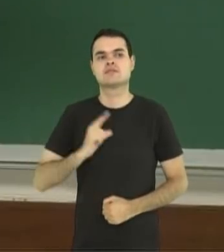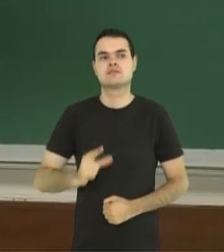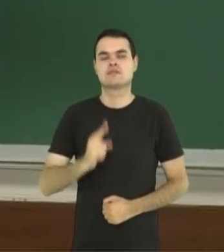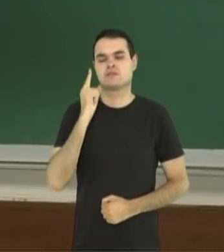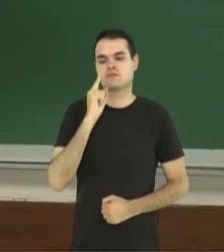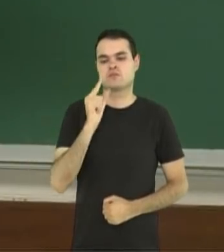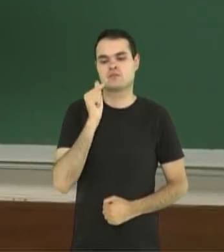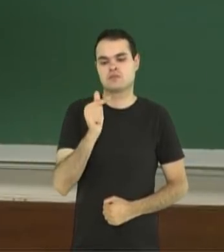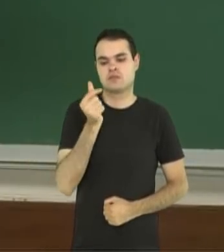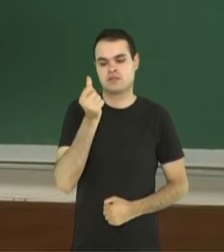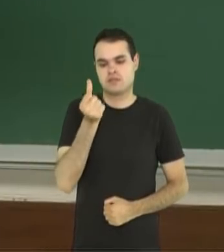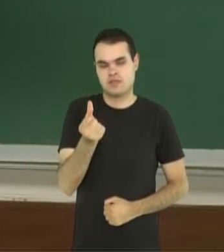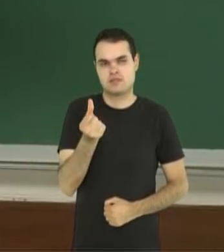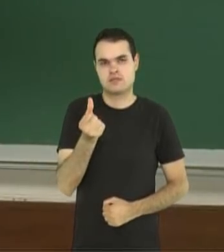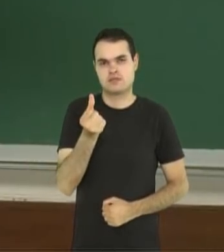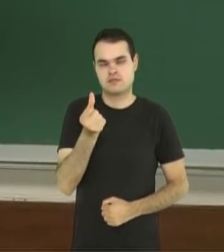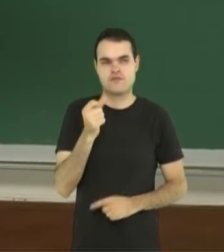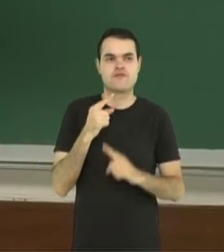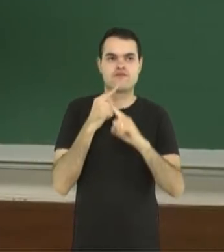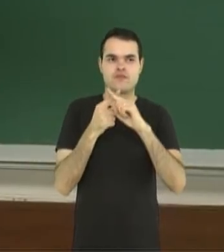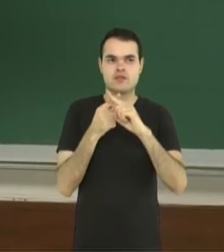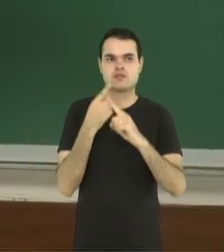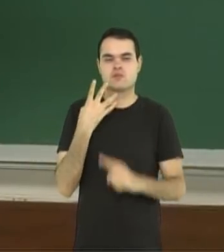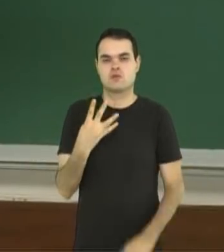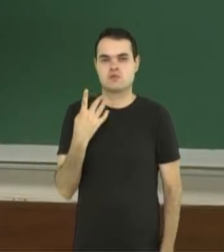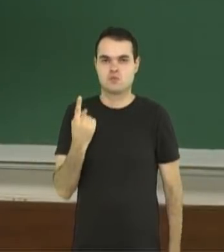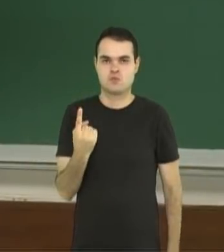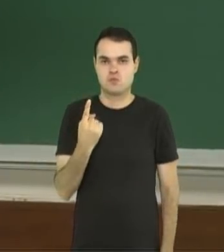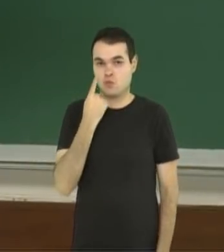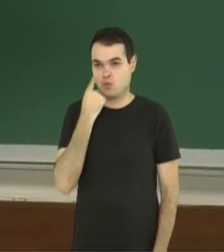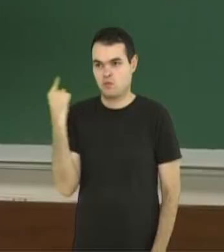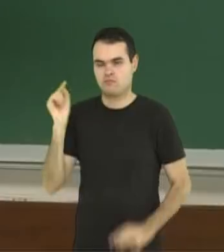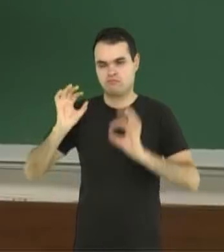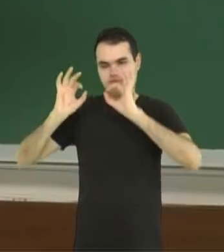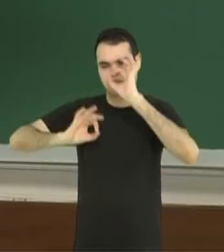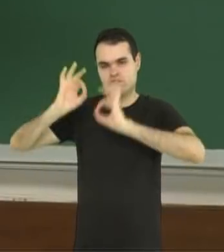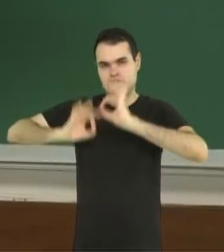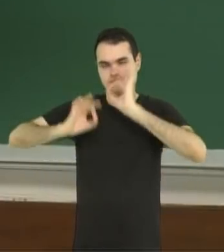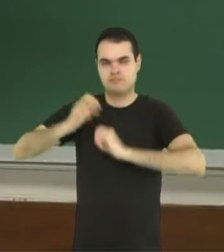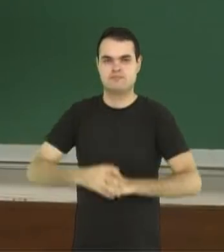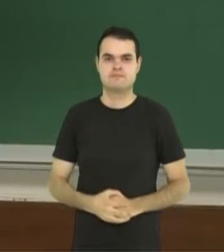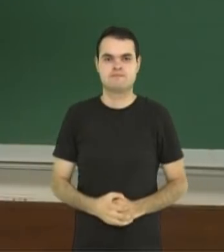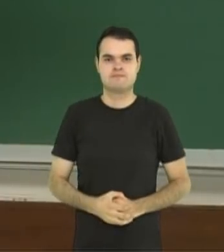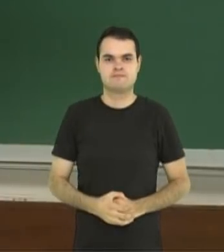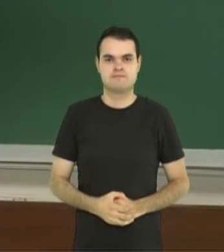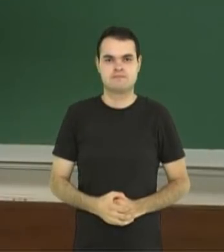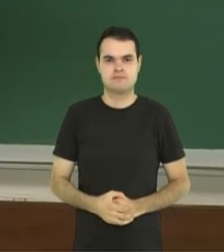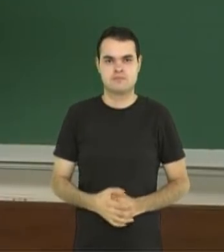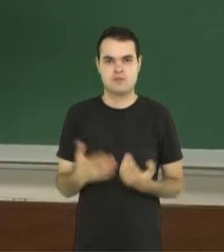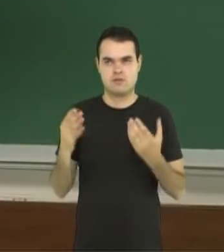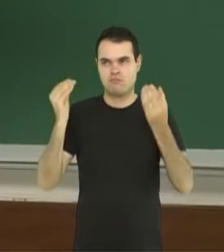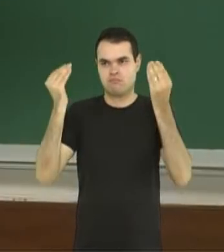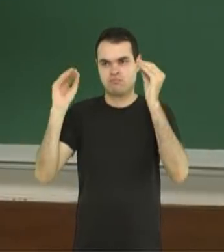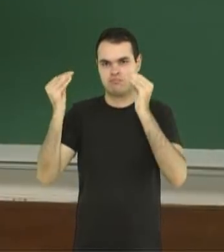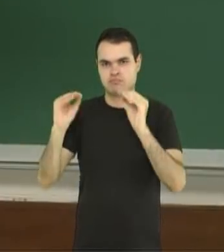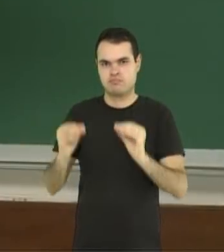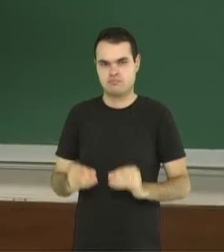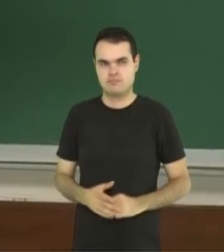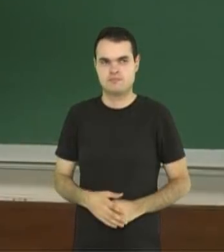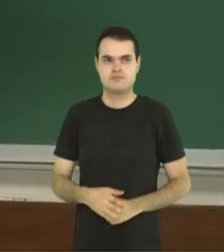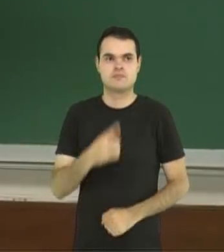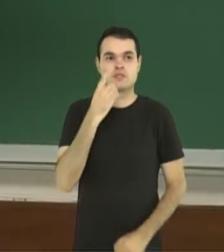letra A? 176, né? Vezes 41, ó. Fiz o registro aqui. Então, vamos lá, vamos montar essa conta.